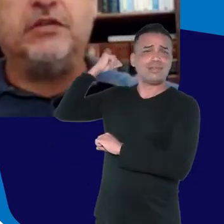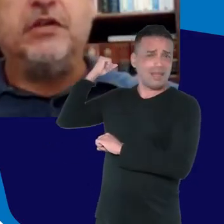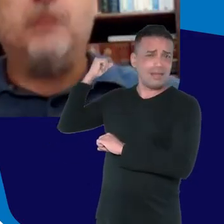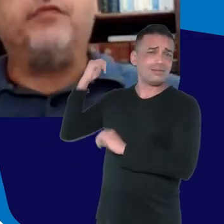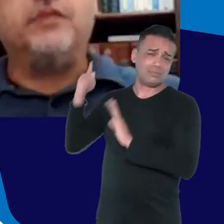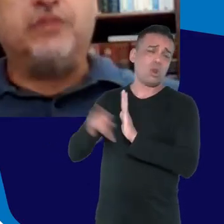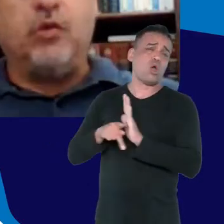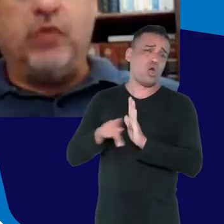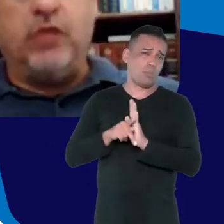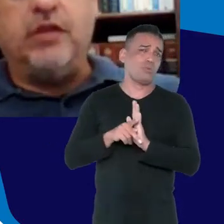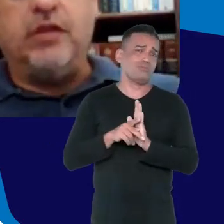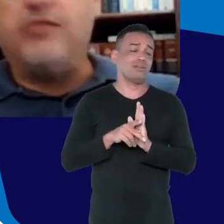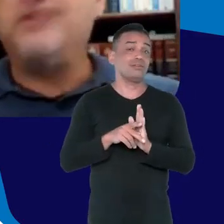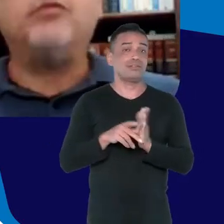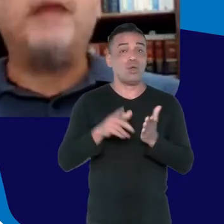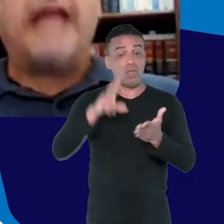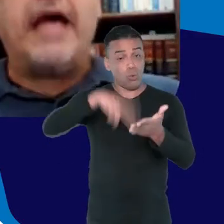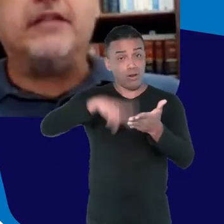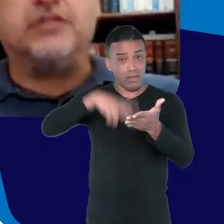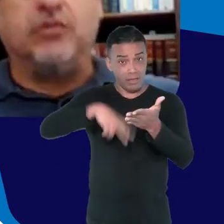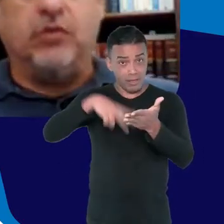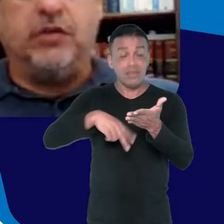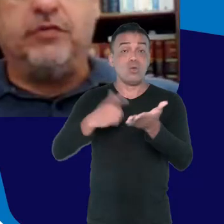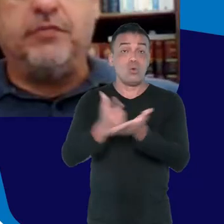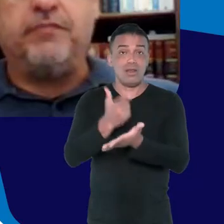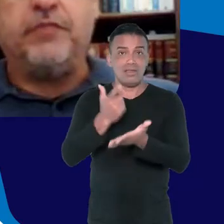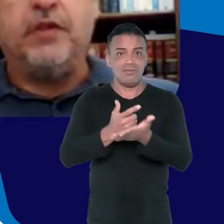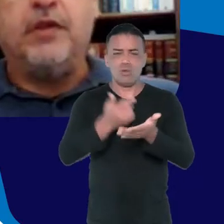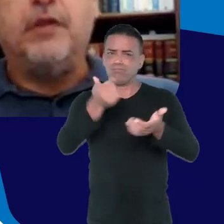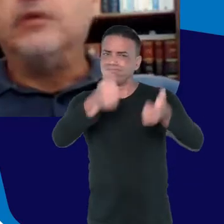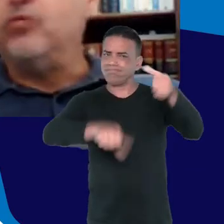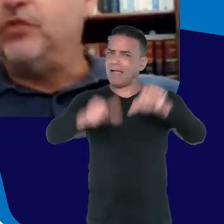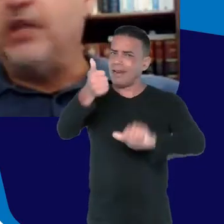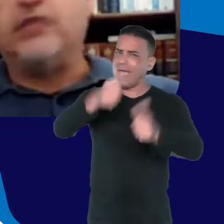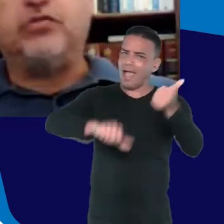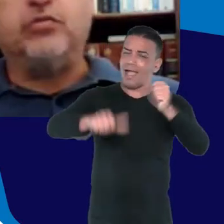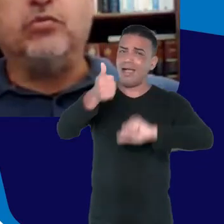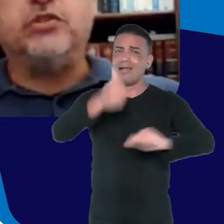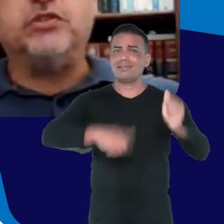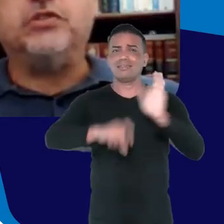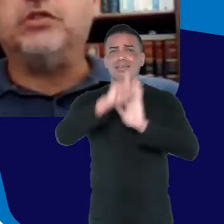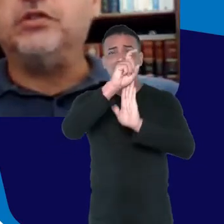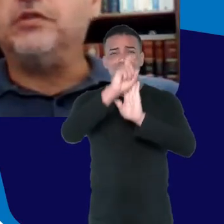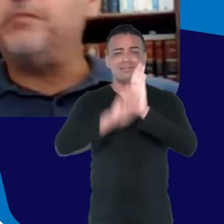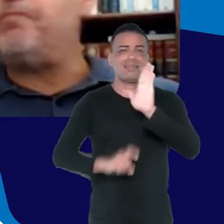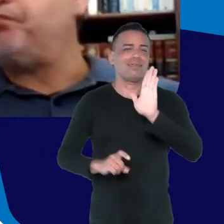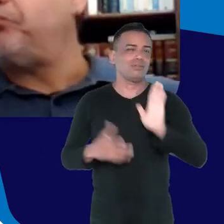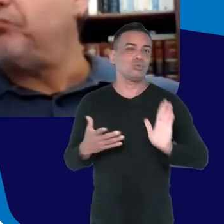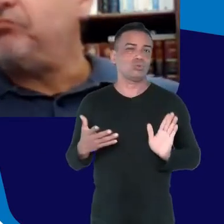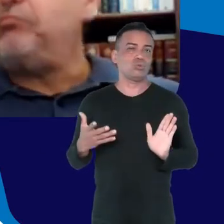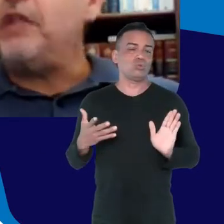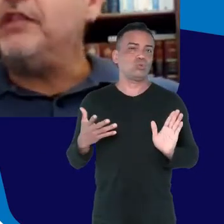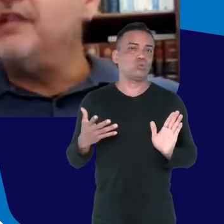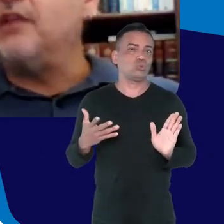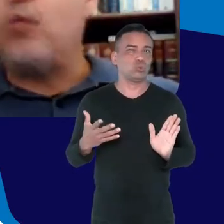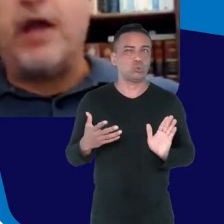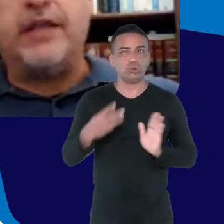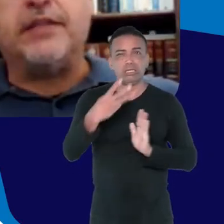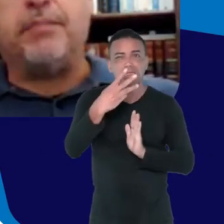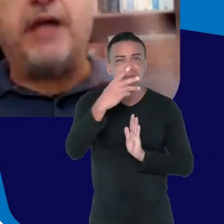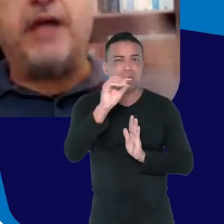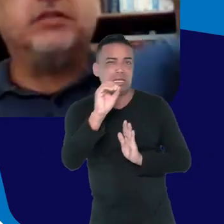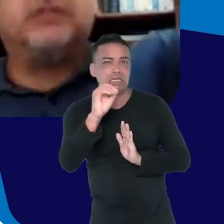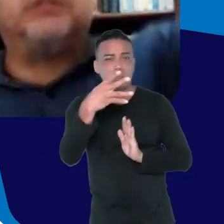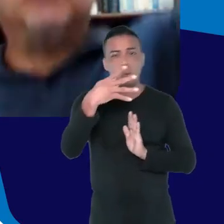Veredas. Eu li o livro e fiz uma análise do livro, um texto de 30,